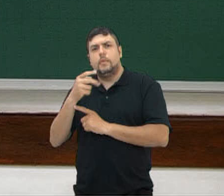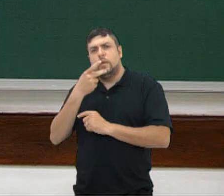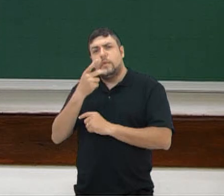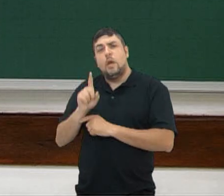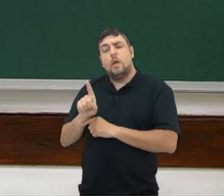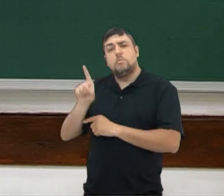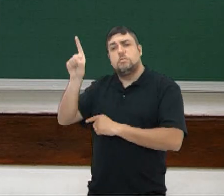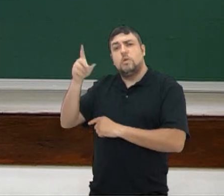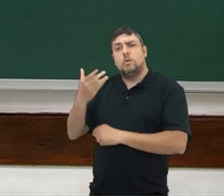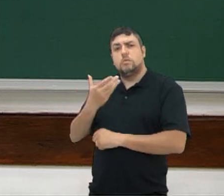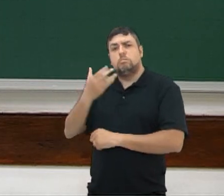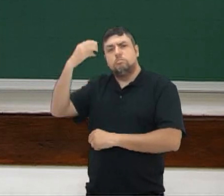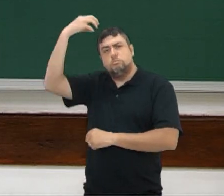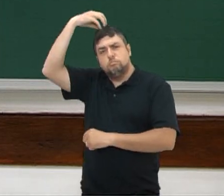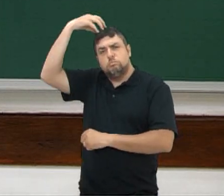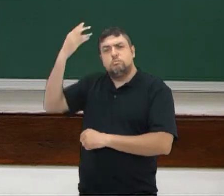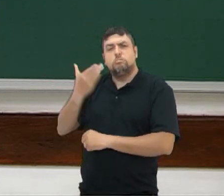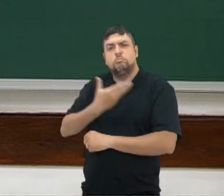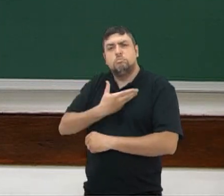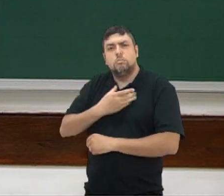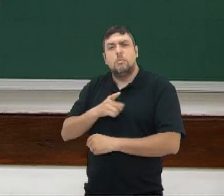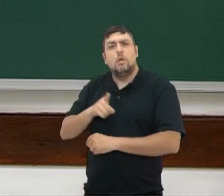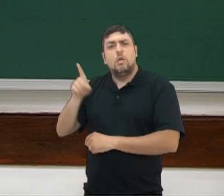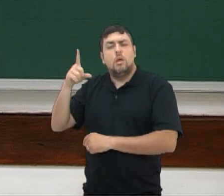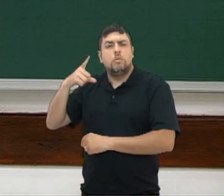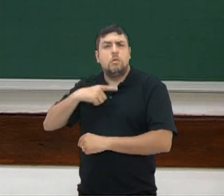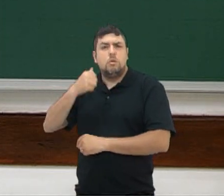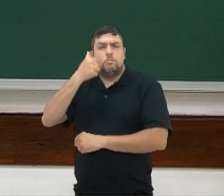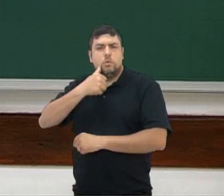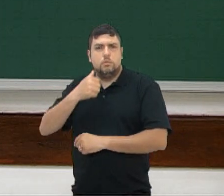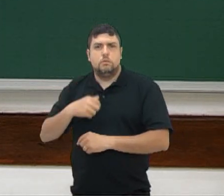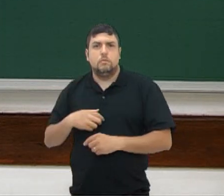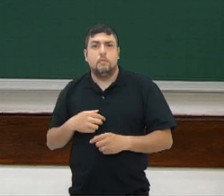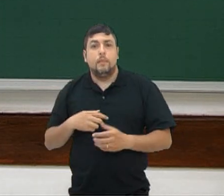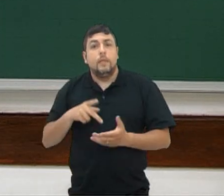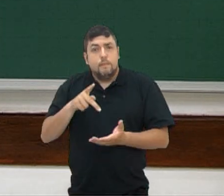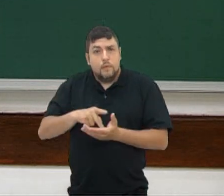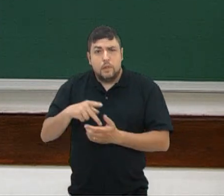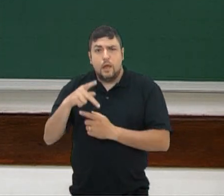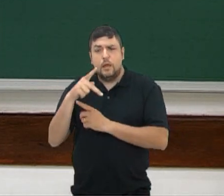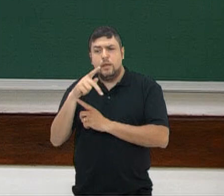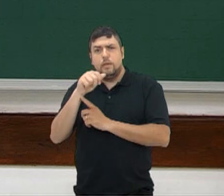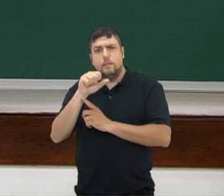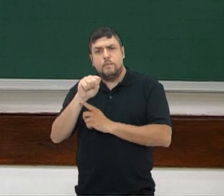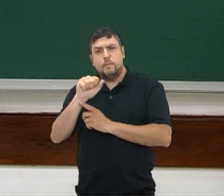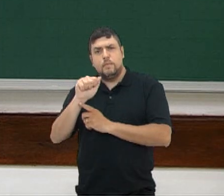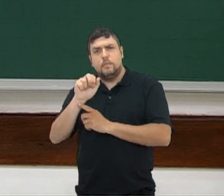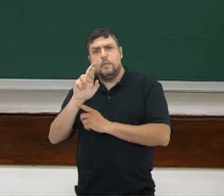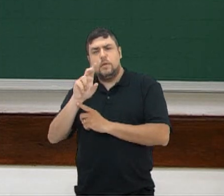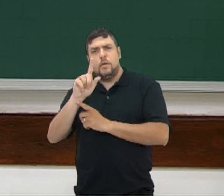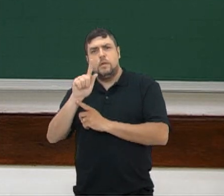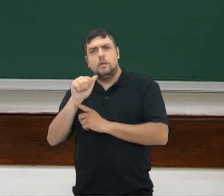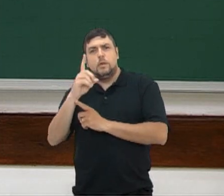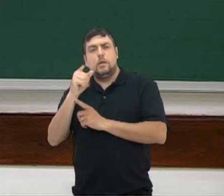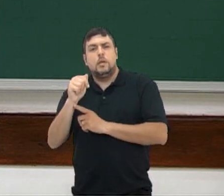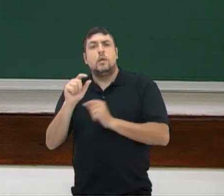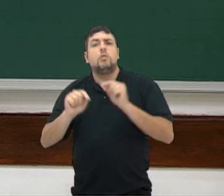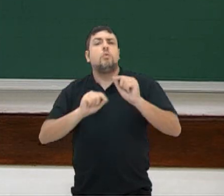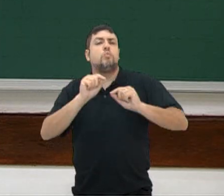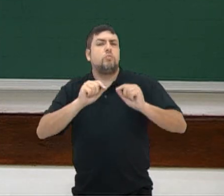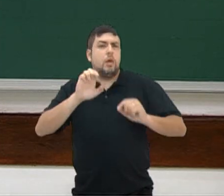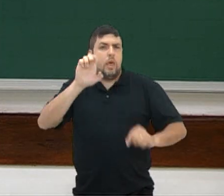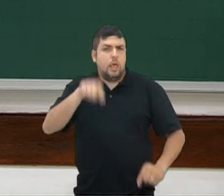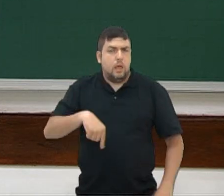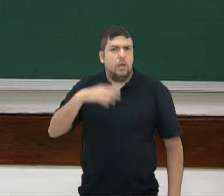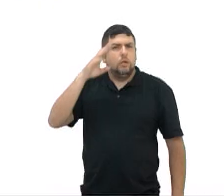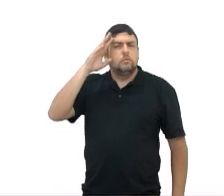ele quer, porque aqui ele não é feliz, enfim. Na verdade, Passárgada não existe, né? É um lugar da imaginação, é um lugar utópico.